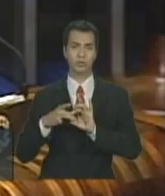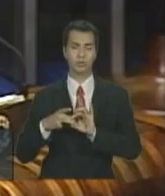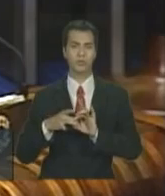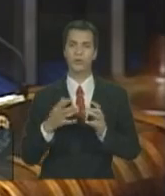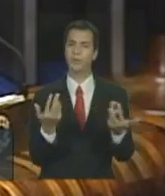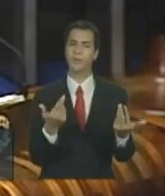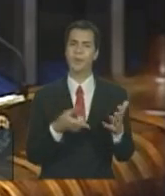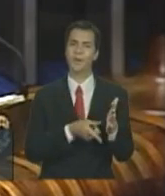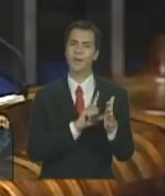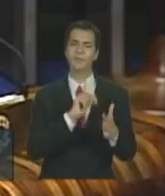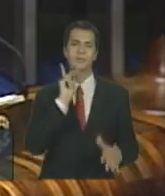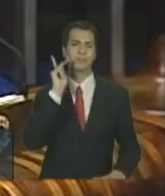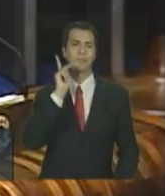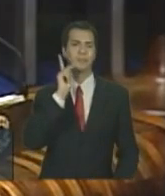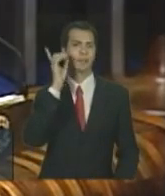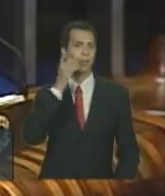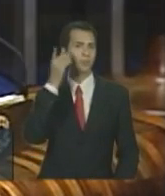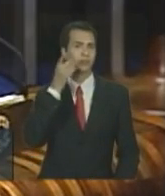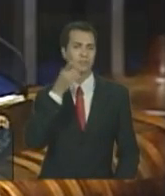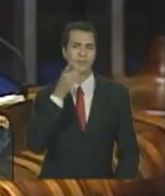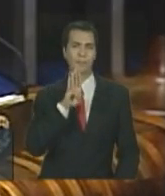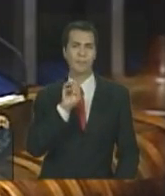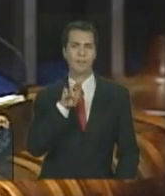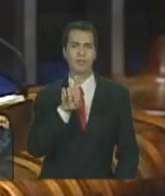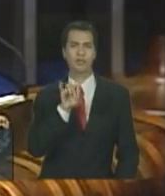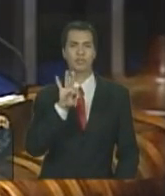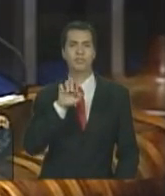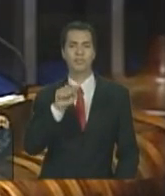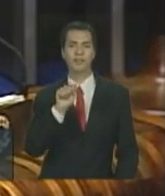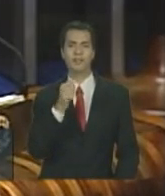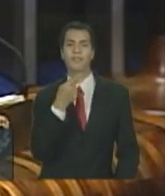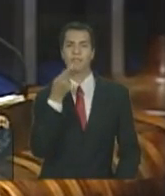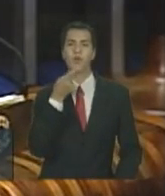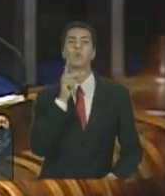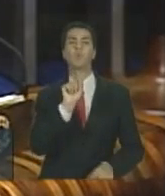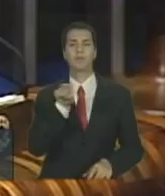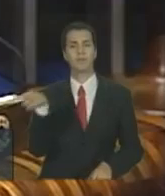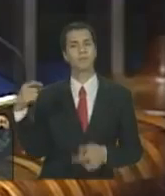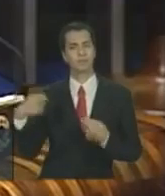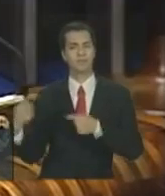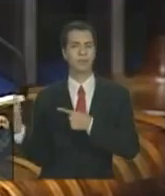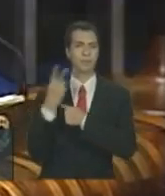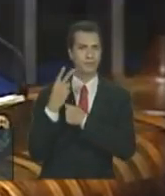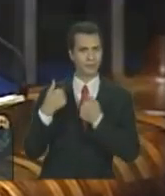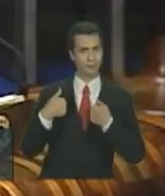mim. Eu também vou cuidar do vice-presidente Temer.